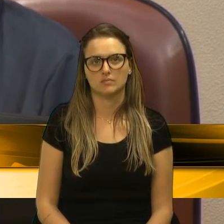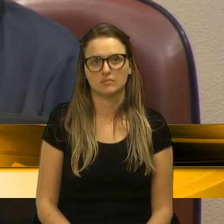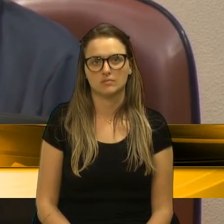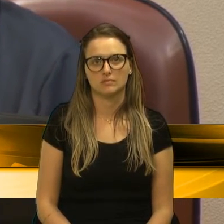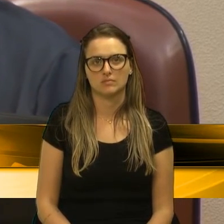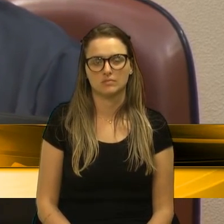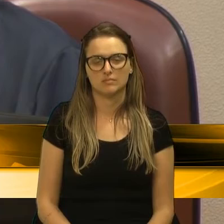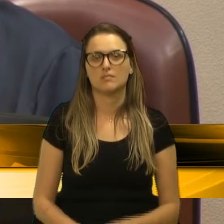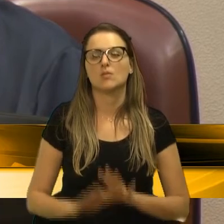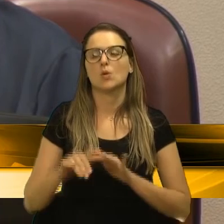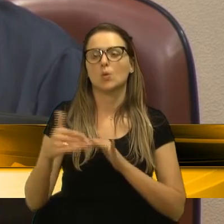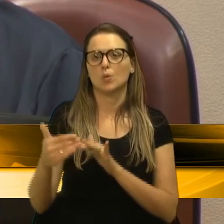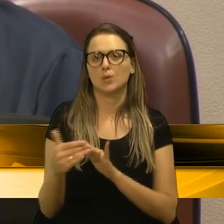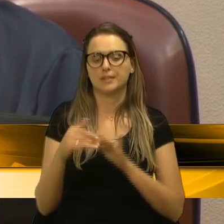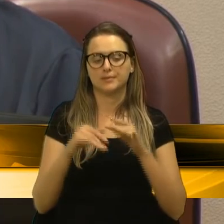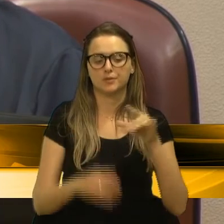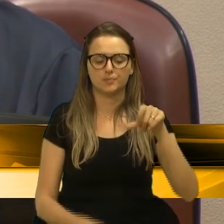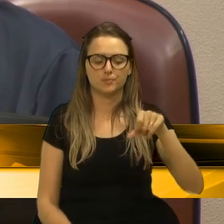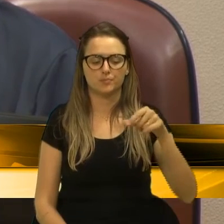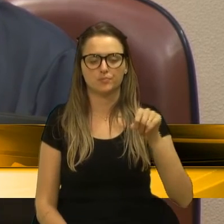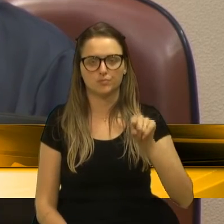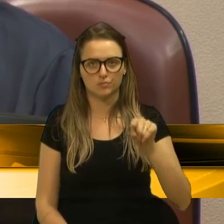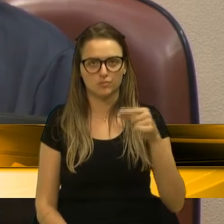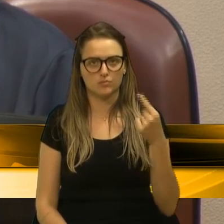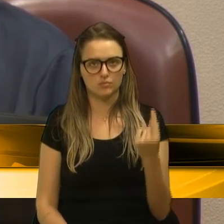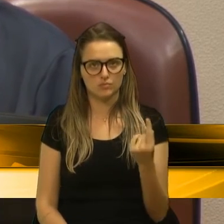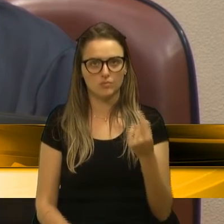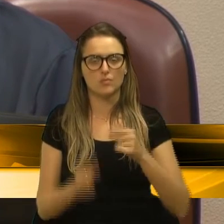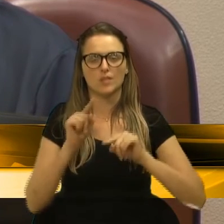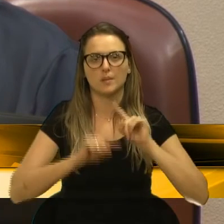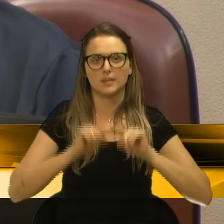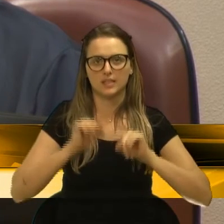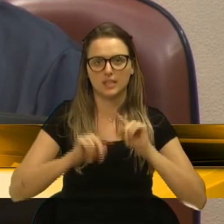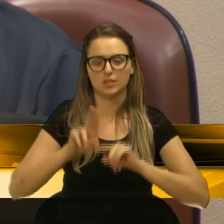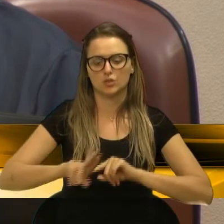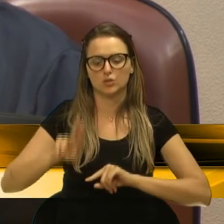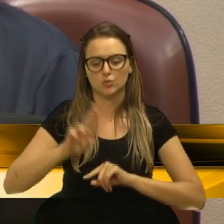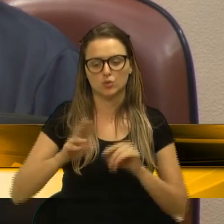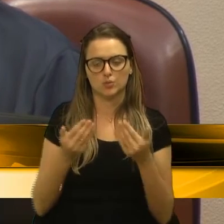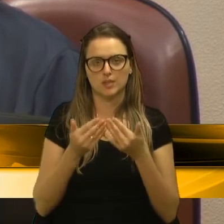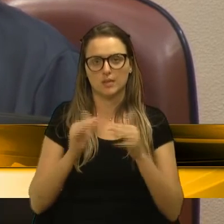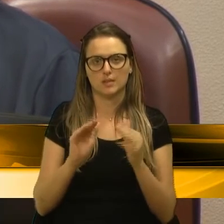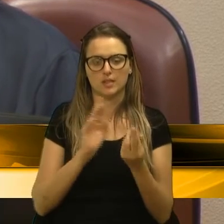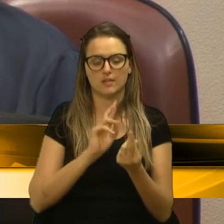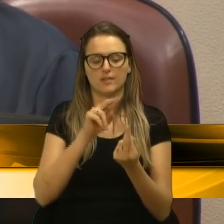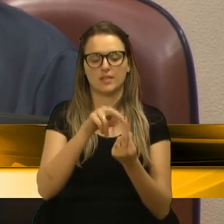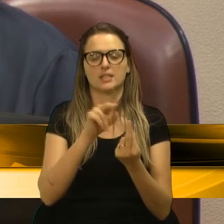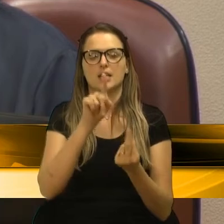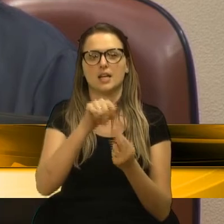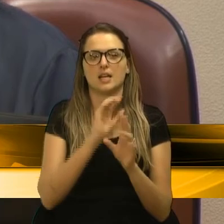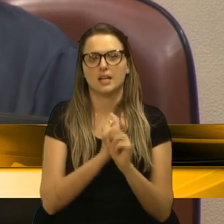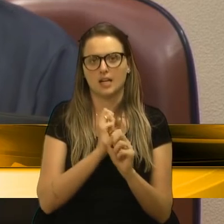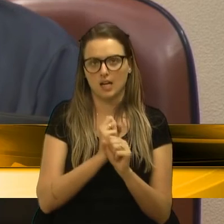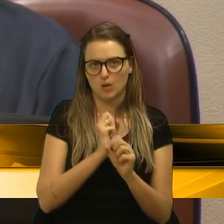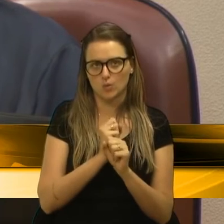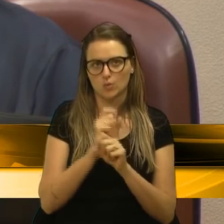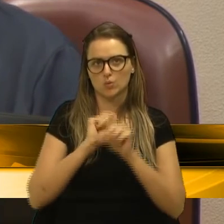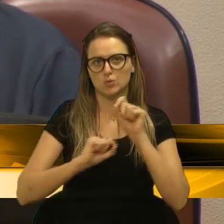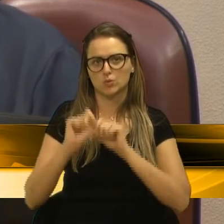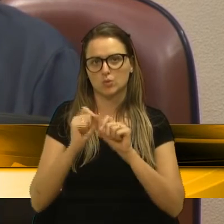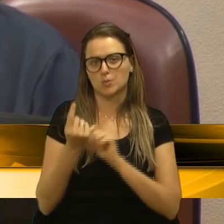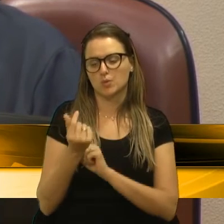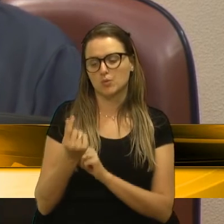E quanto ao item 9.1, matérias de consumo para abertura dos serviços, e refere que o cálculo se deu por meio do valor correspondente ao